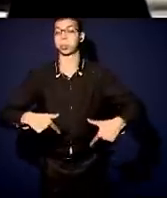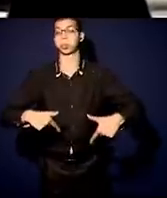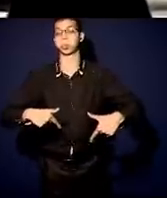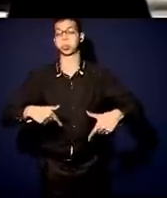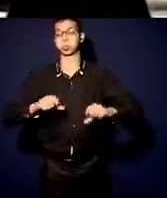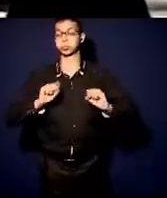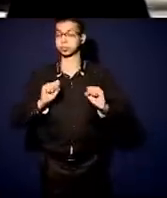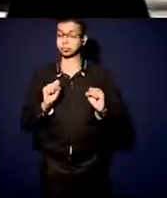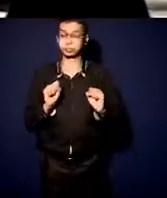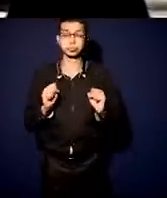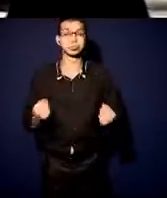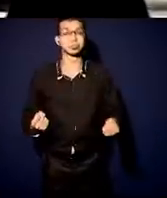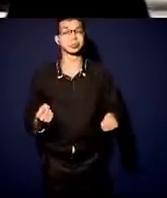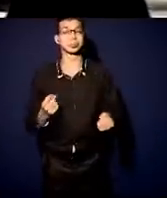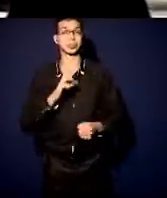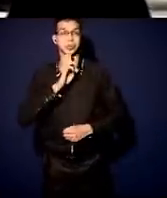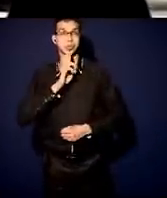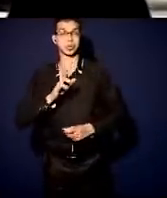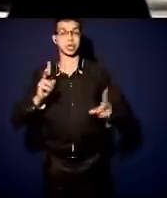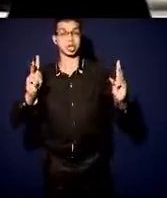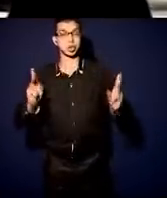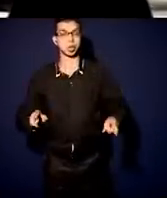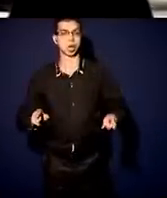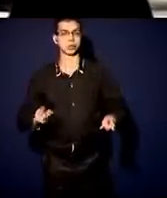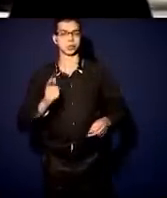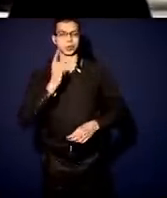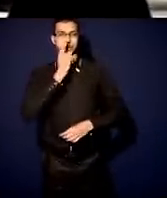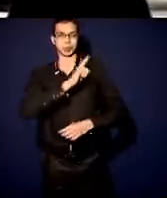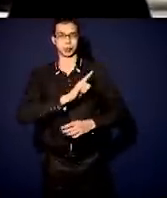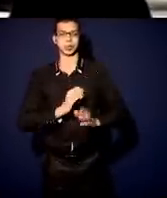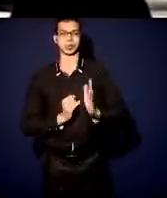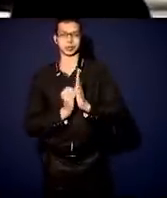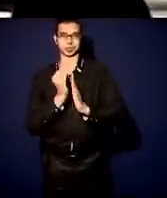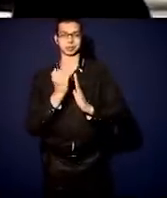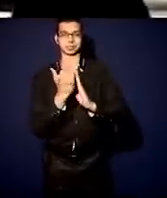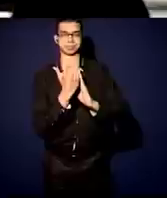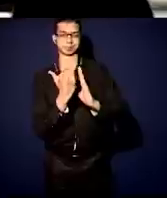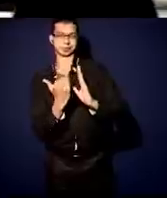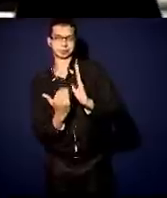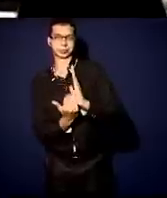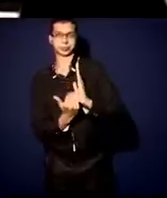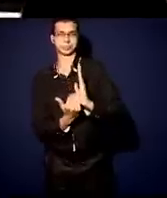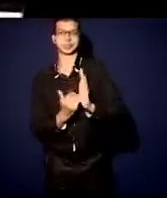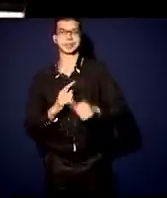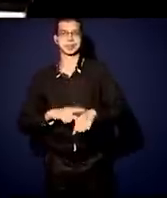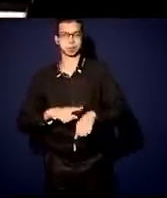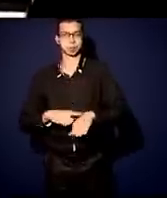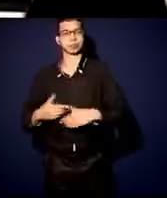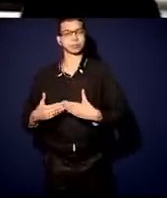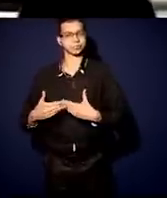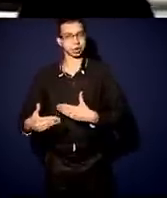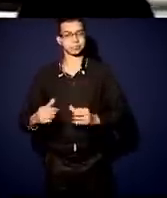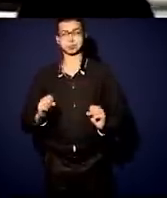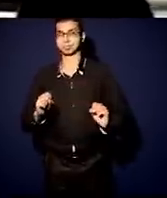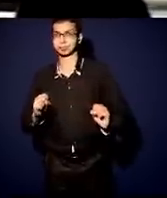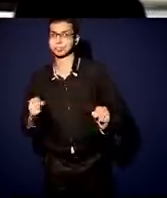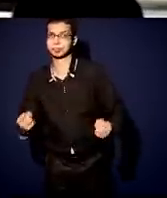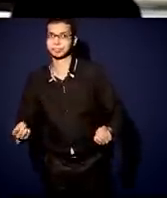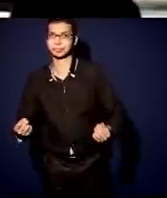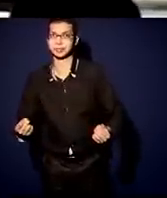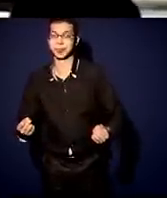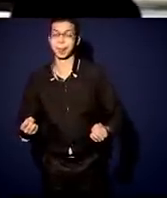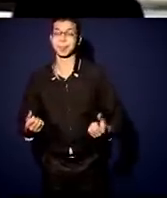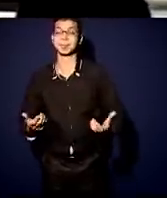obter o mesmo resultado no momento em que você for trabalhar então não só pode ser